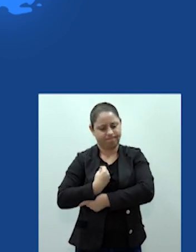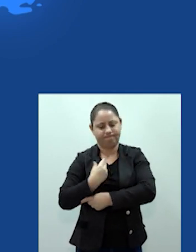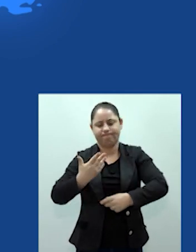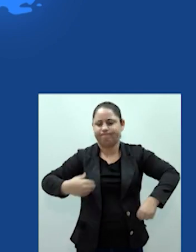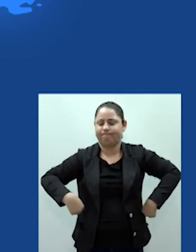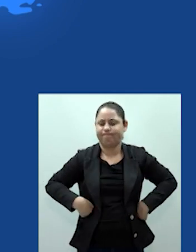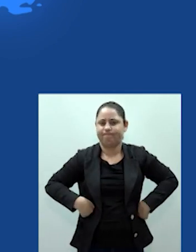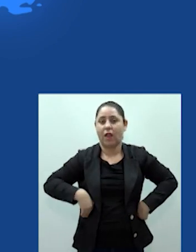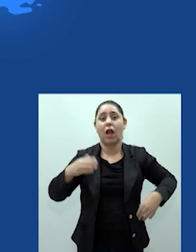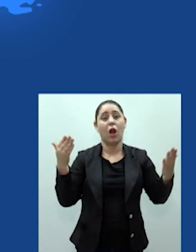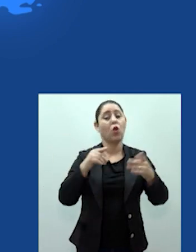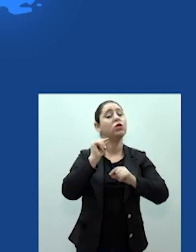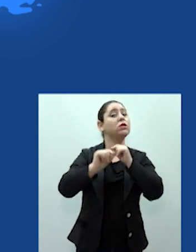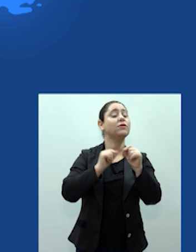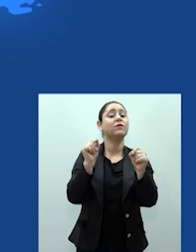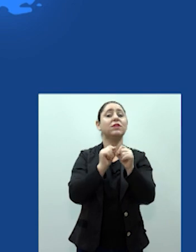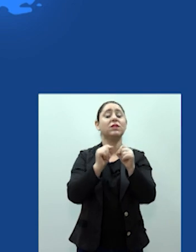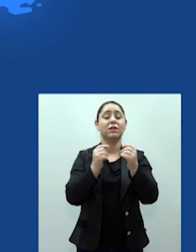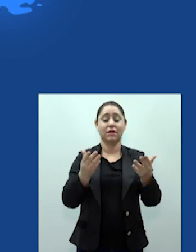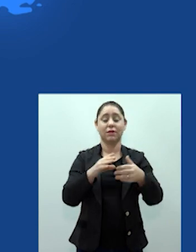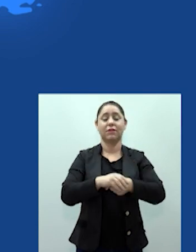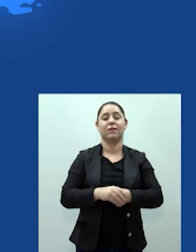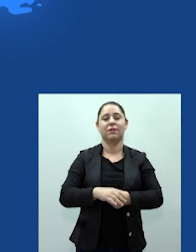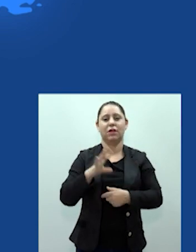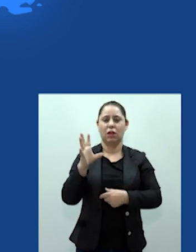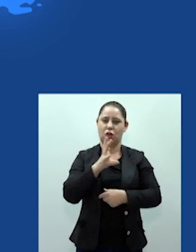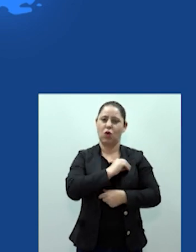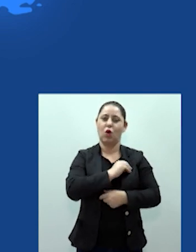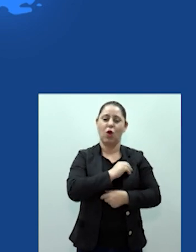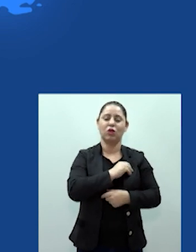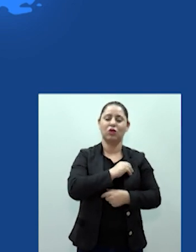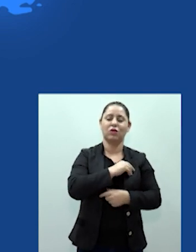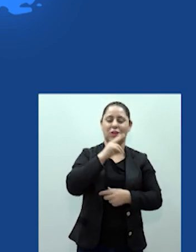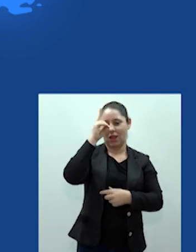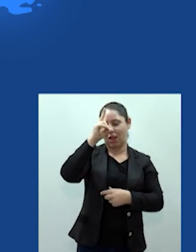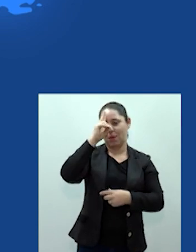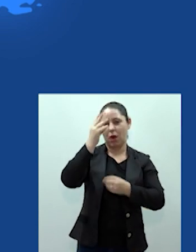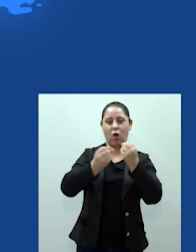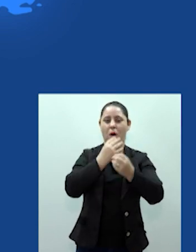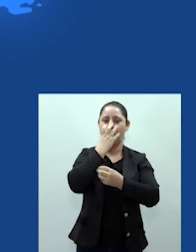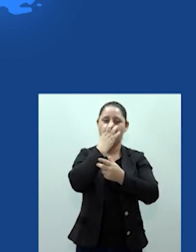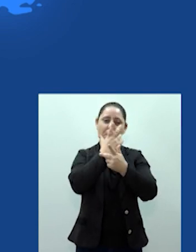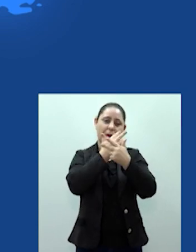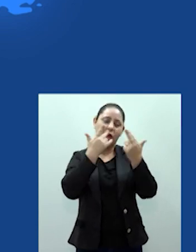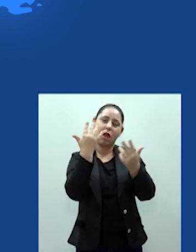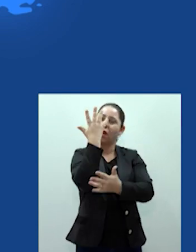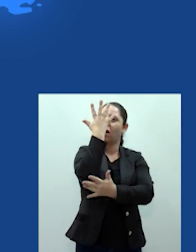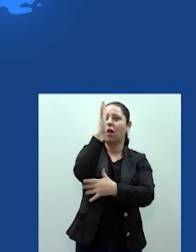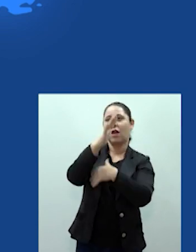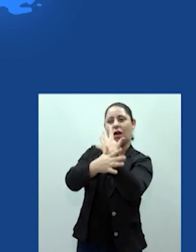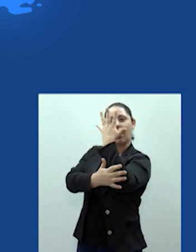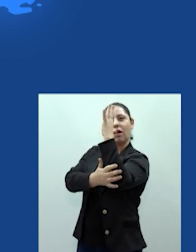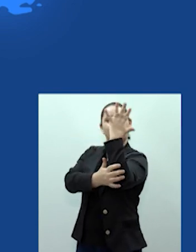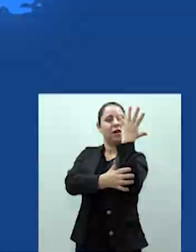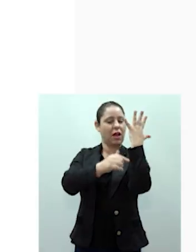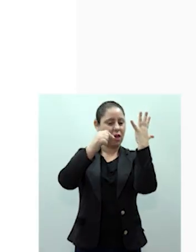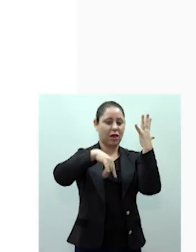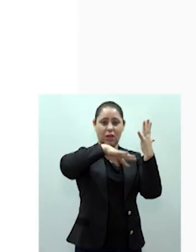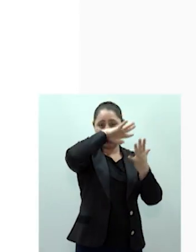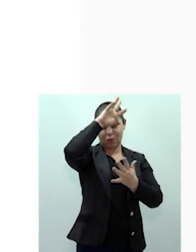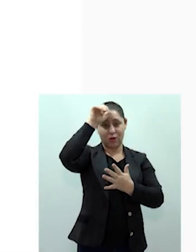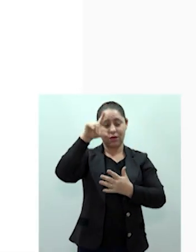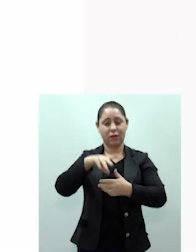vida? O que eu posso fazer agora para dificultar um pouco mais? E aí eu gosto de exaltar isso, assim, da fauna e da flora aqui do nosso estado.